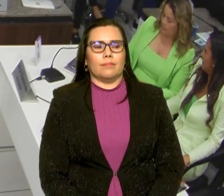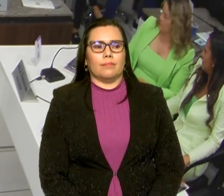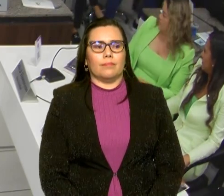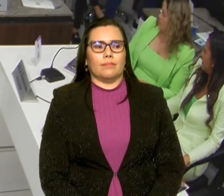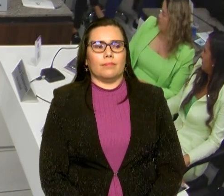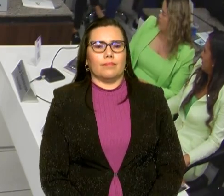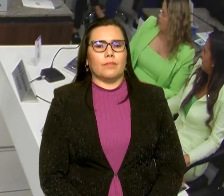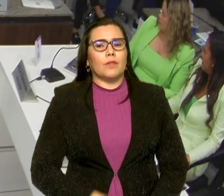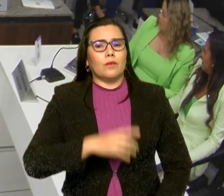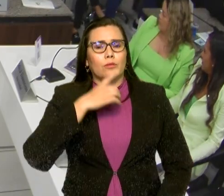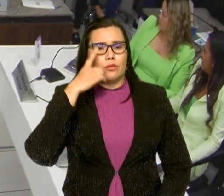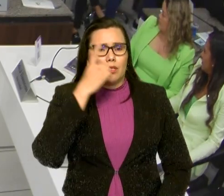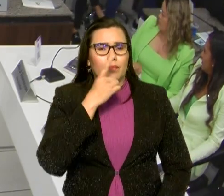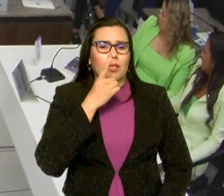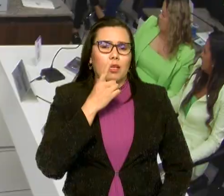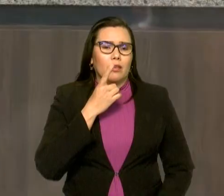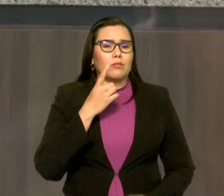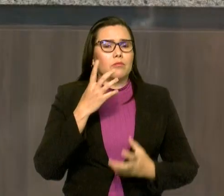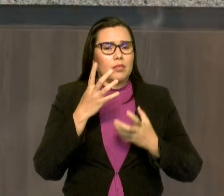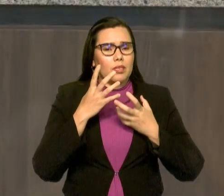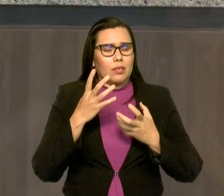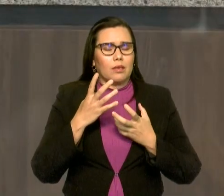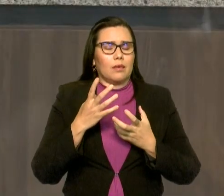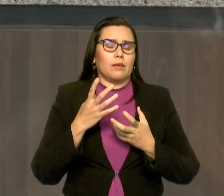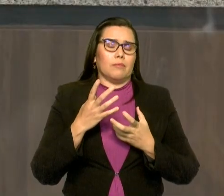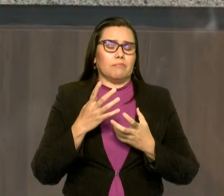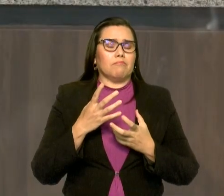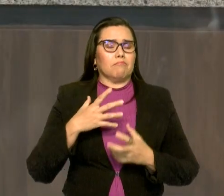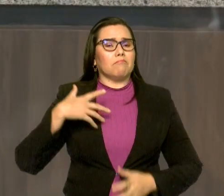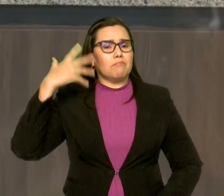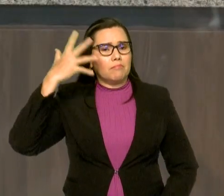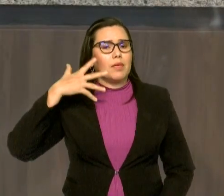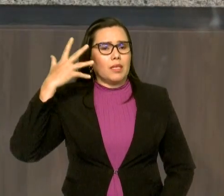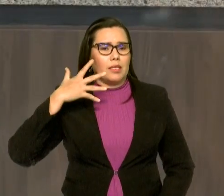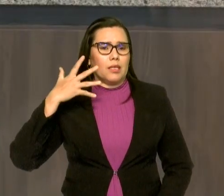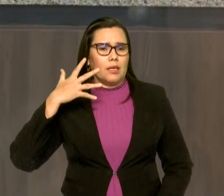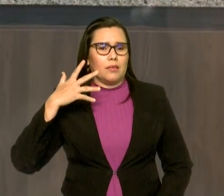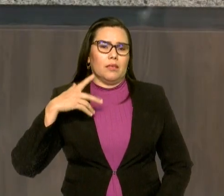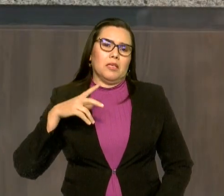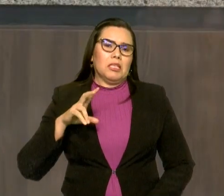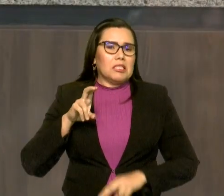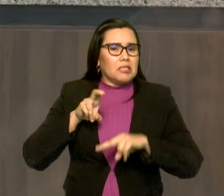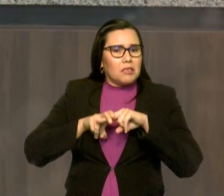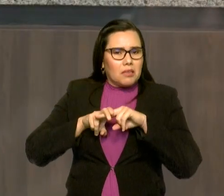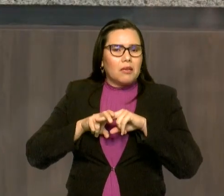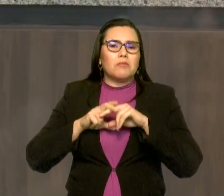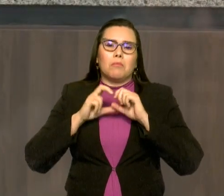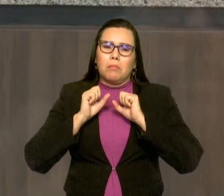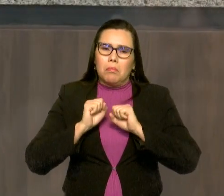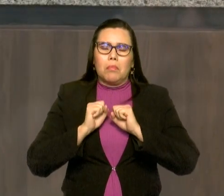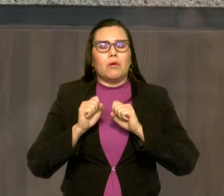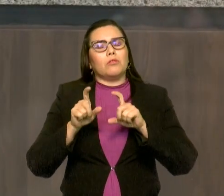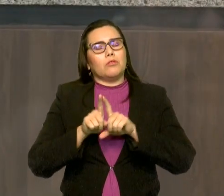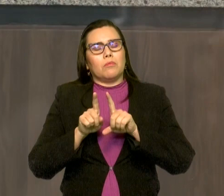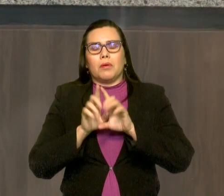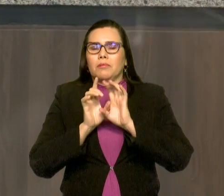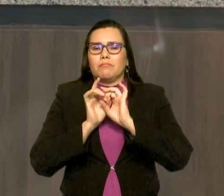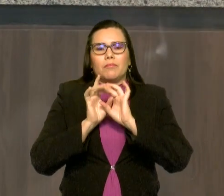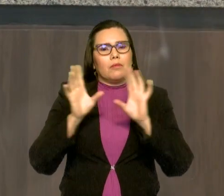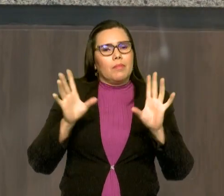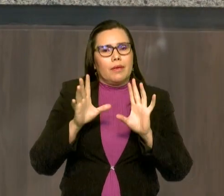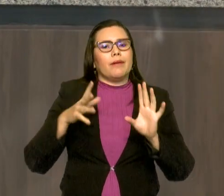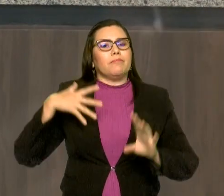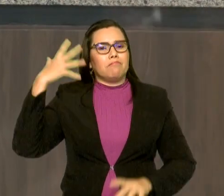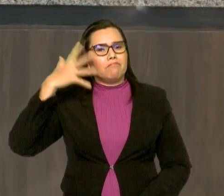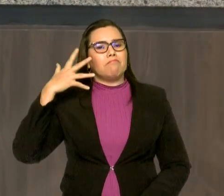Olha, os deputados que quiserem falar da bancada, a gente também vai facultar e autorizar a fala da bancada,